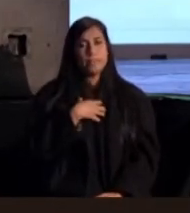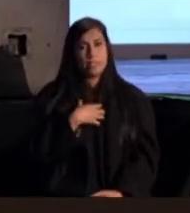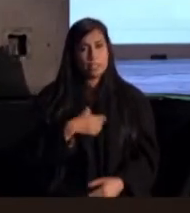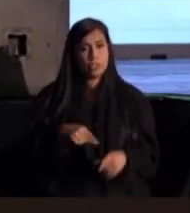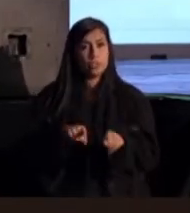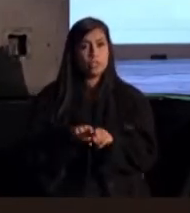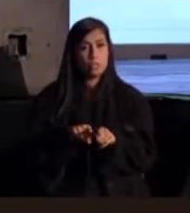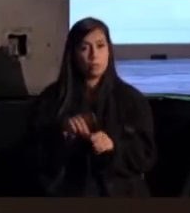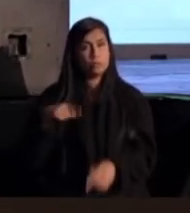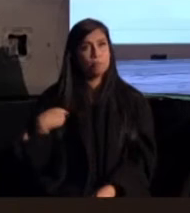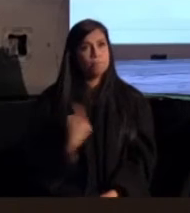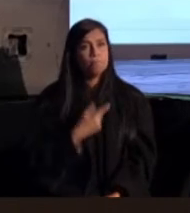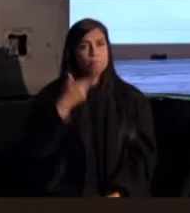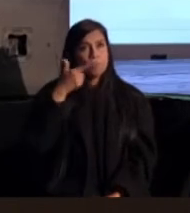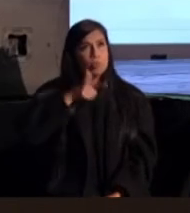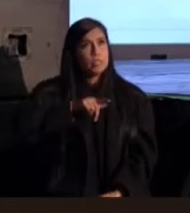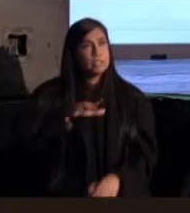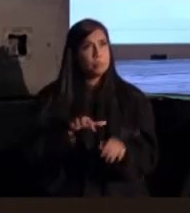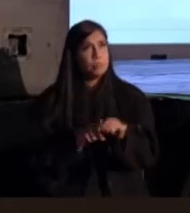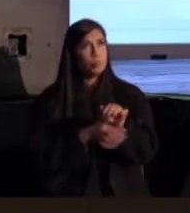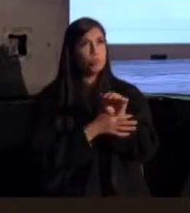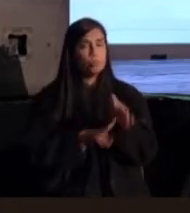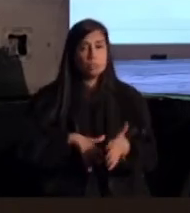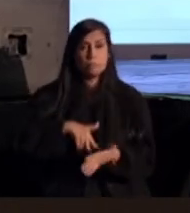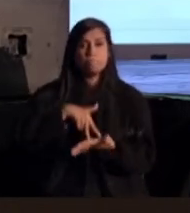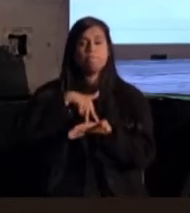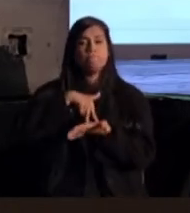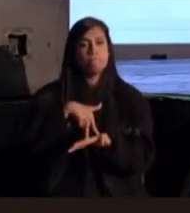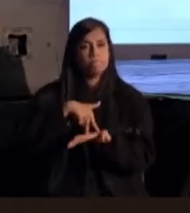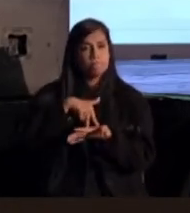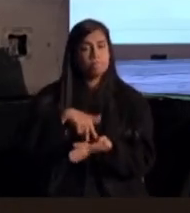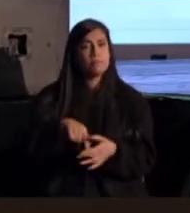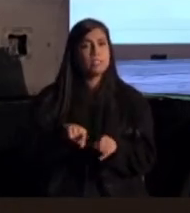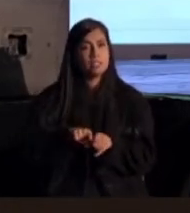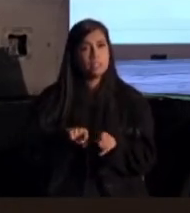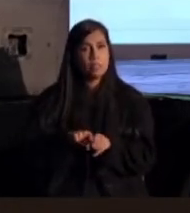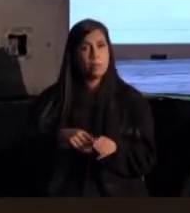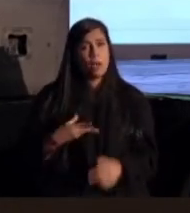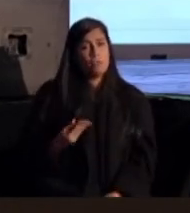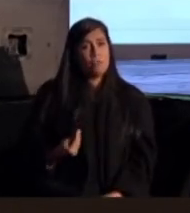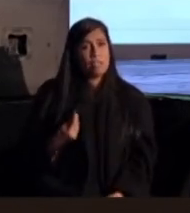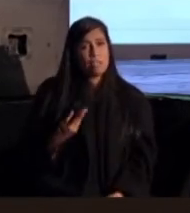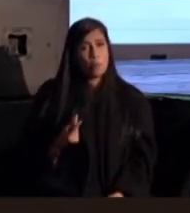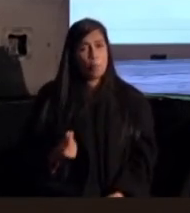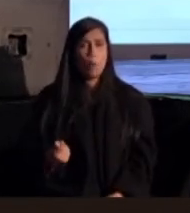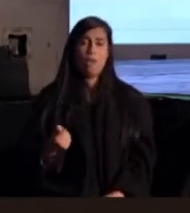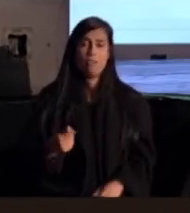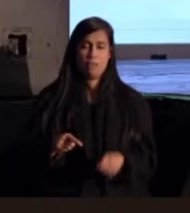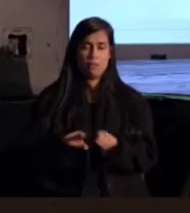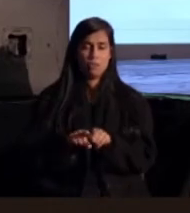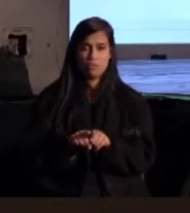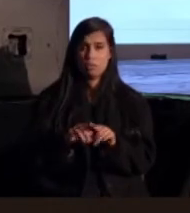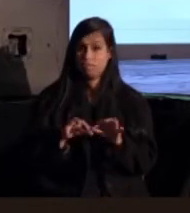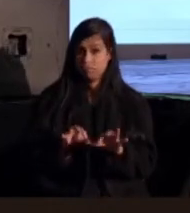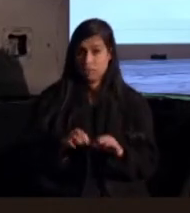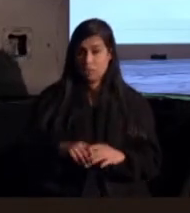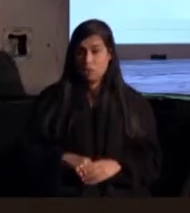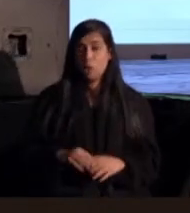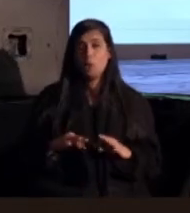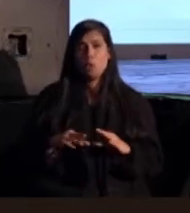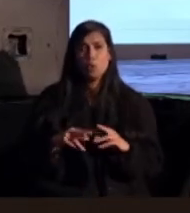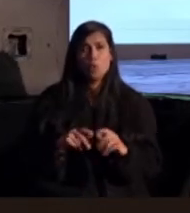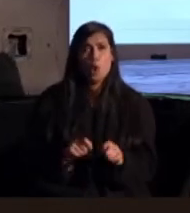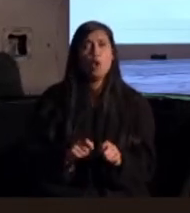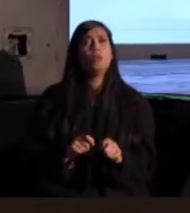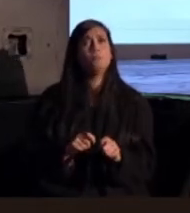nossa sustentação, que tornam possível o nosso bem-estar ou o nosso mal-estar. Todos os afetos